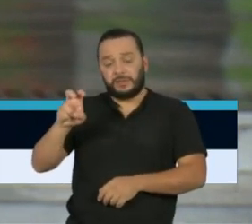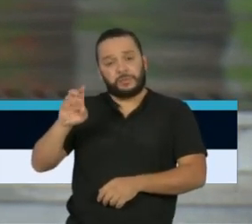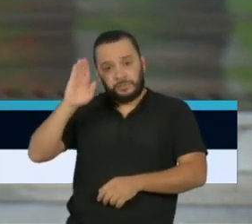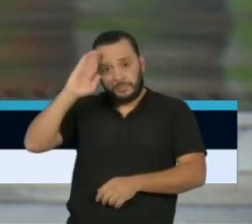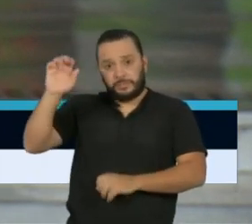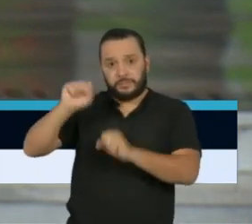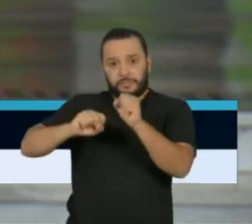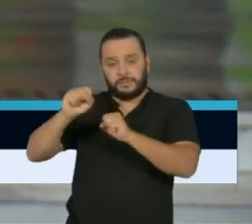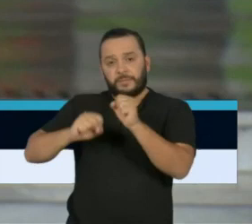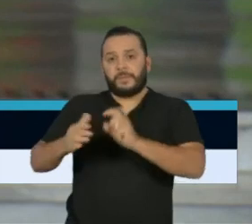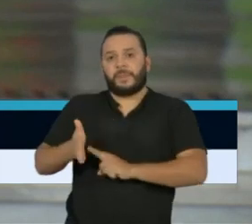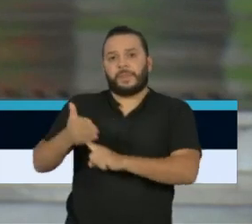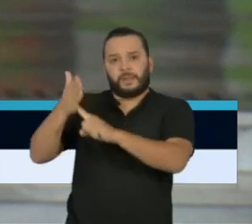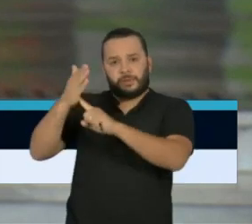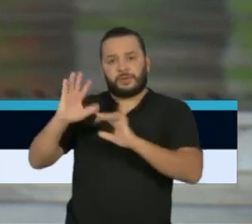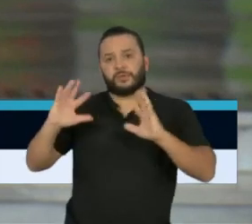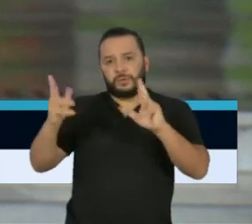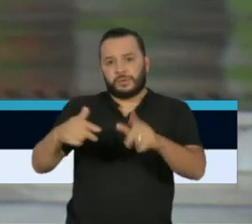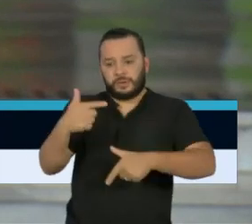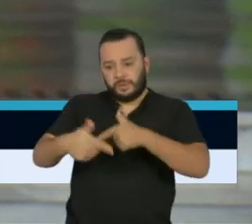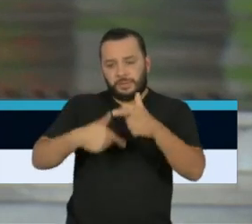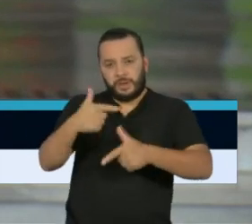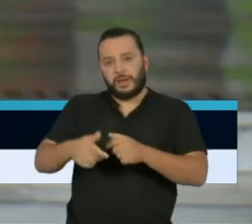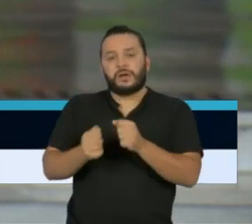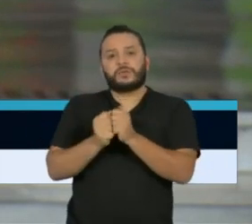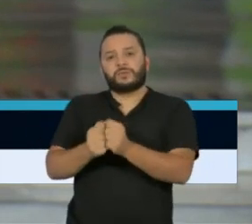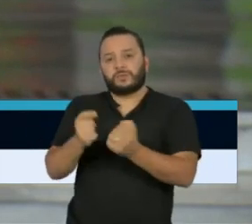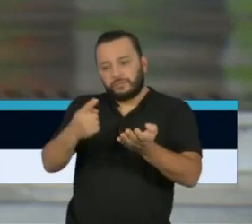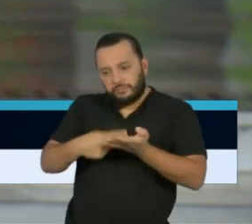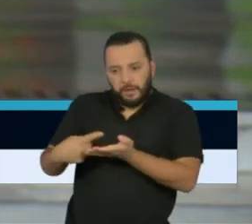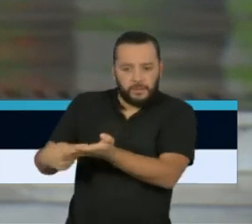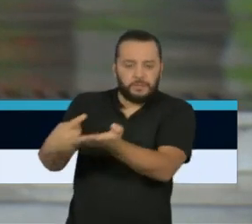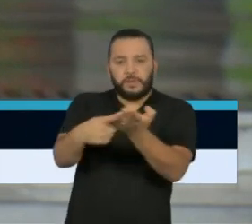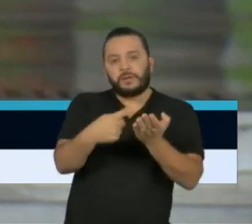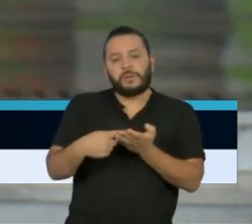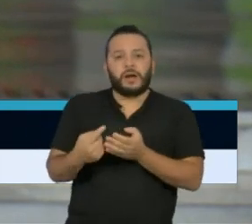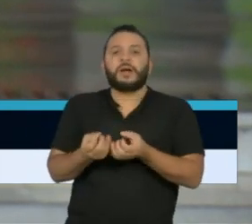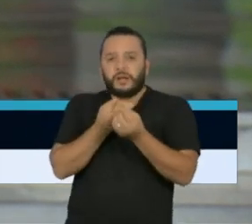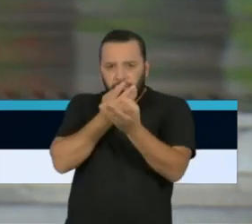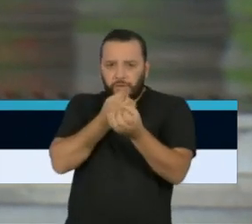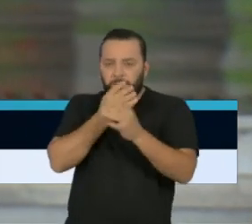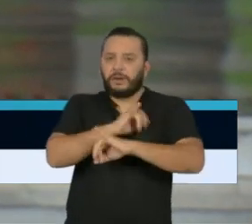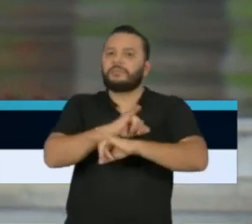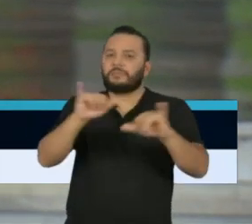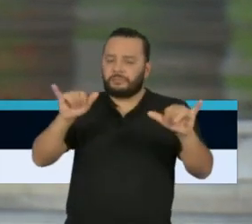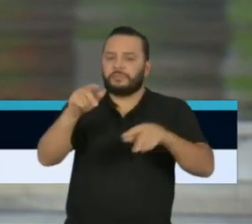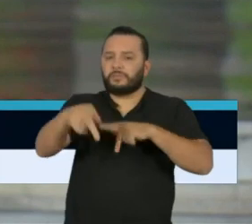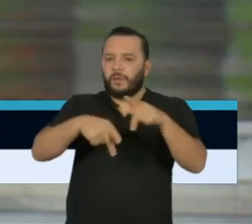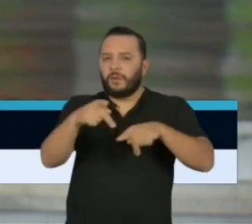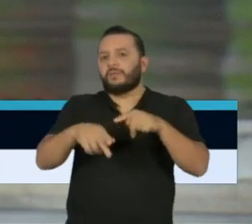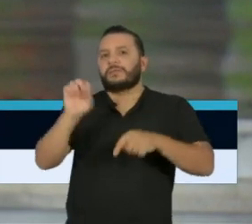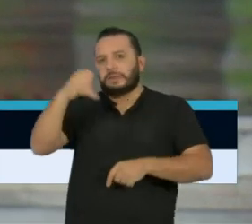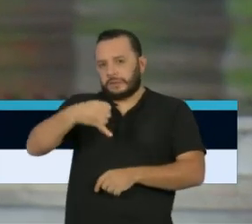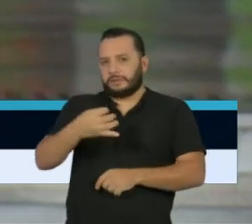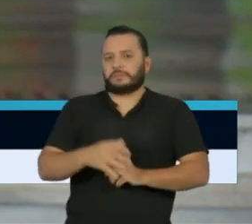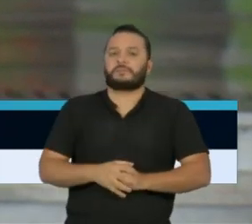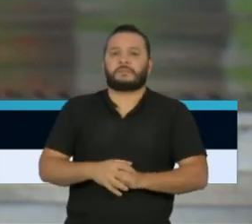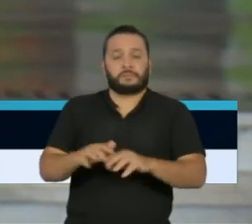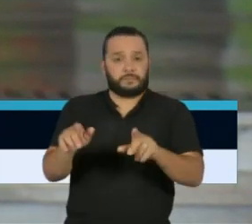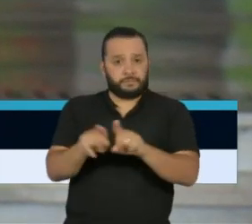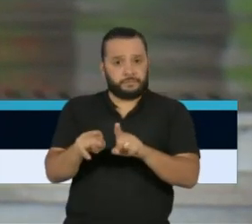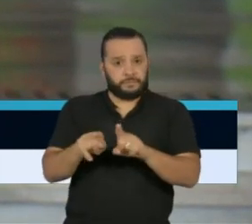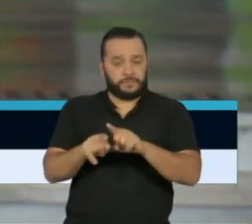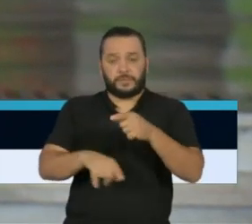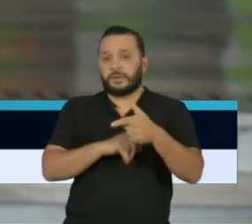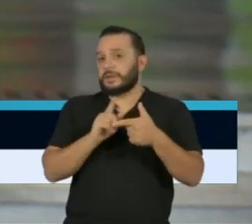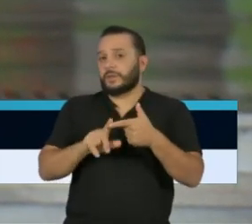tecnologia, para que possamos todos trabalhar juntos e divulgar esses dados para a população. Um segundo ponto relacionado a isso, que sempre tem